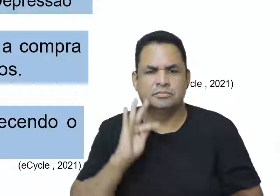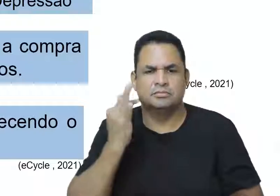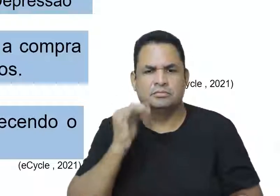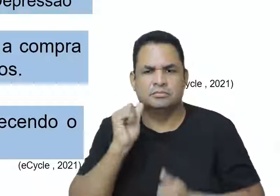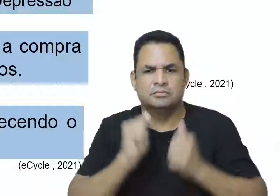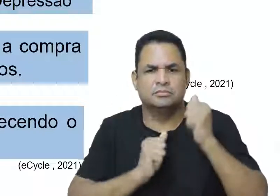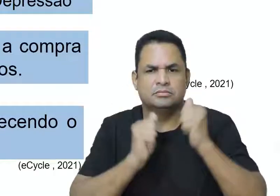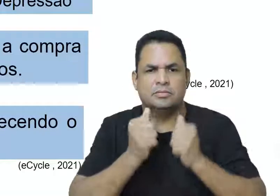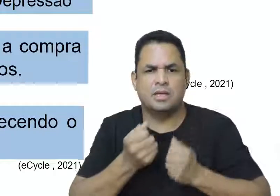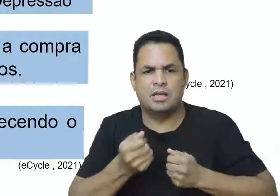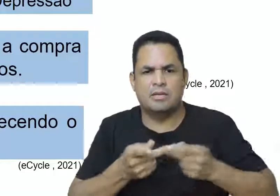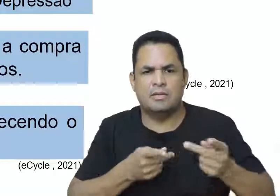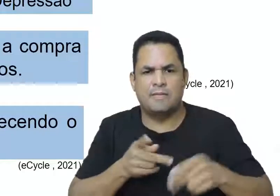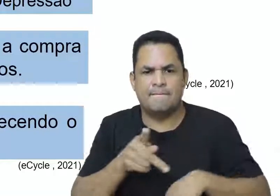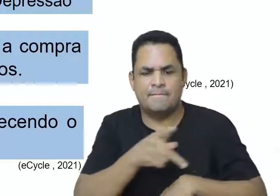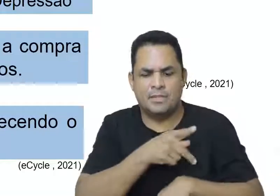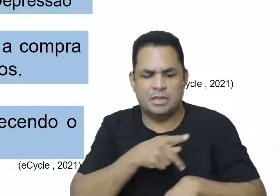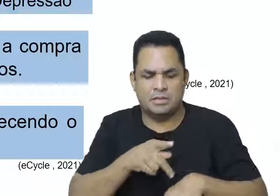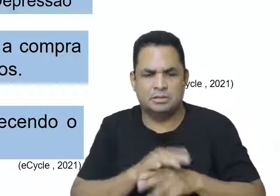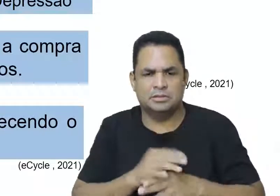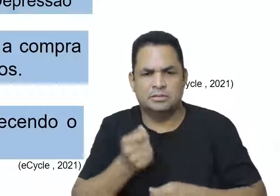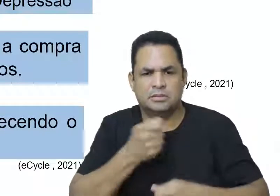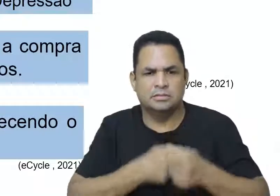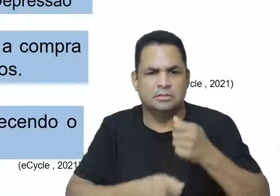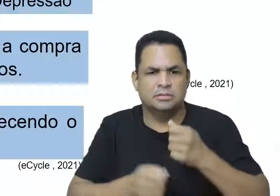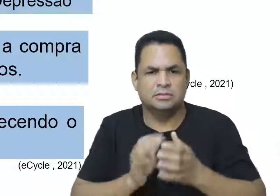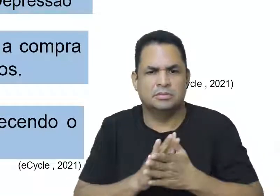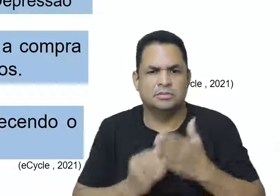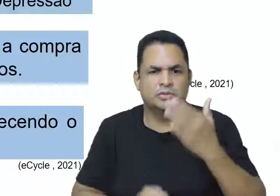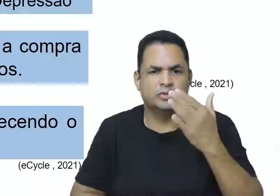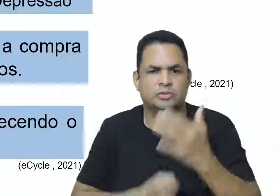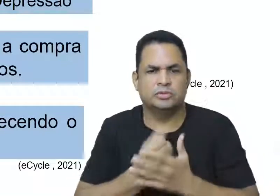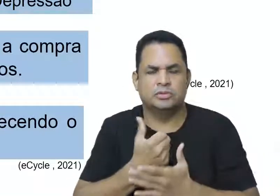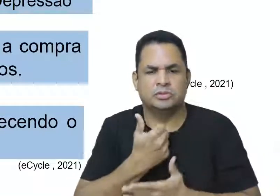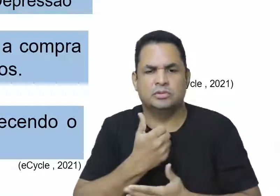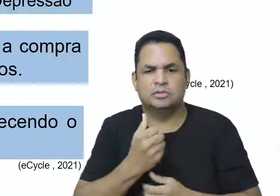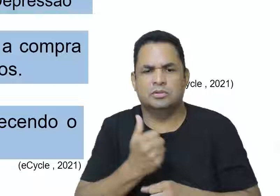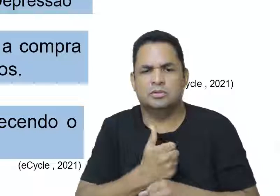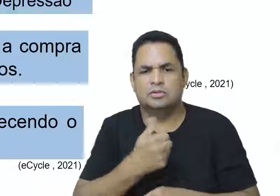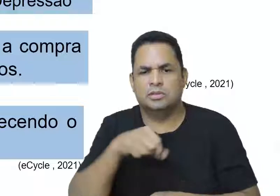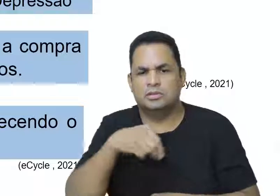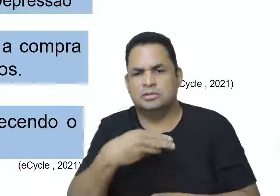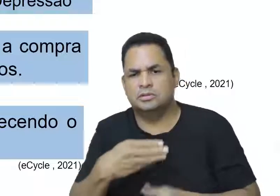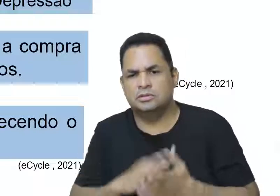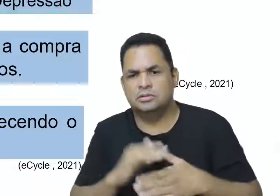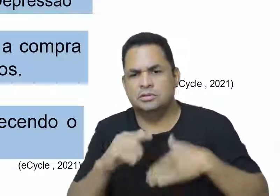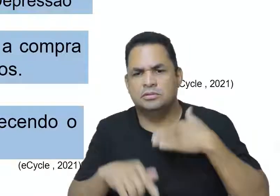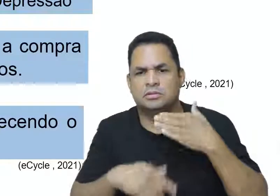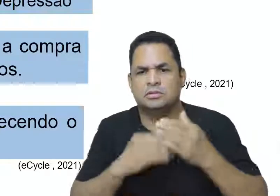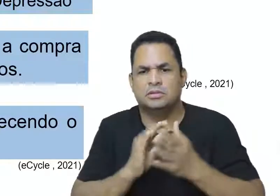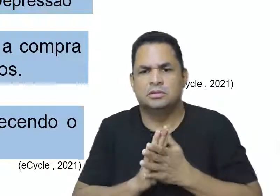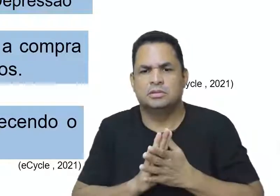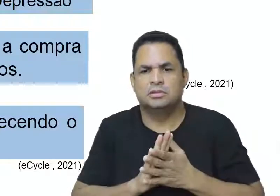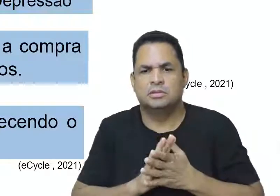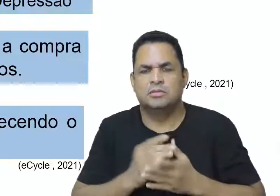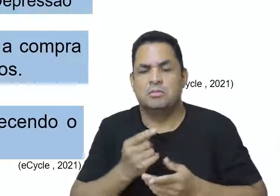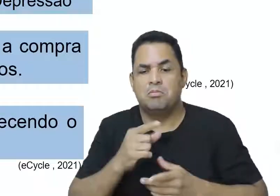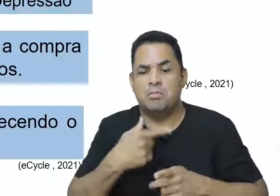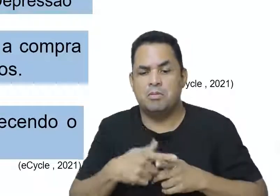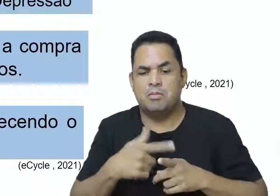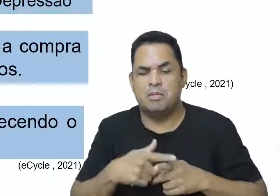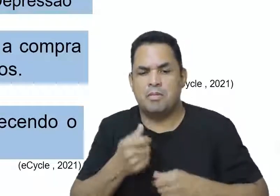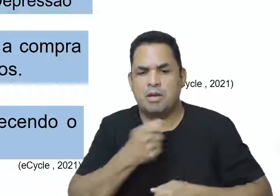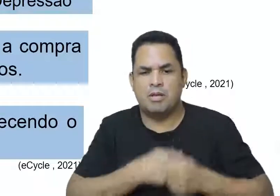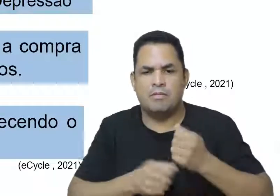industrial e mercadológico dos países capitalistas, surgiu após 1930, após a Grande Depressão, para